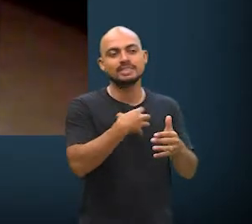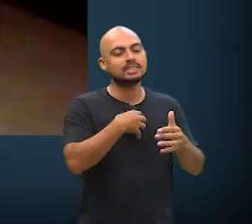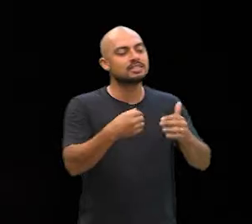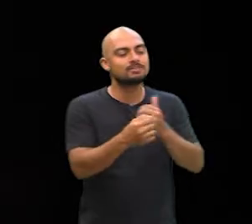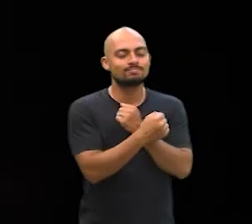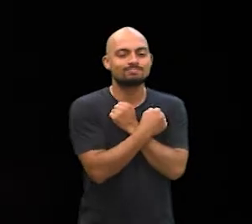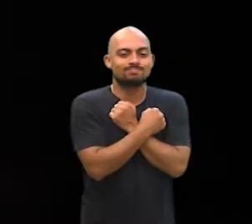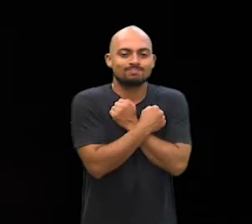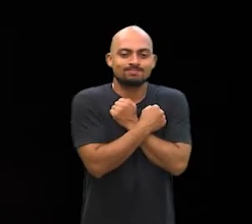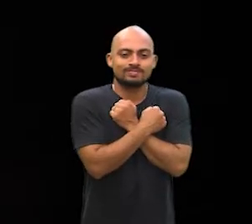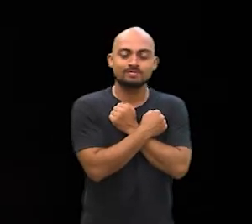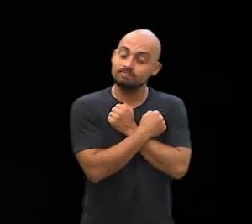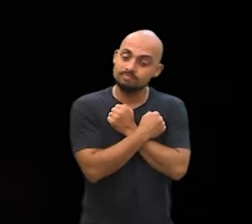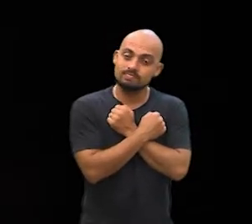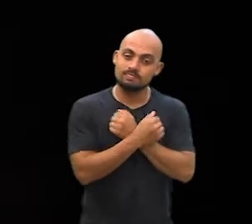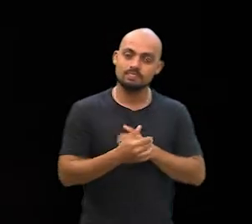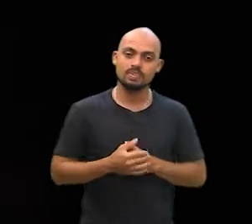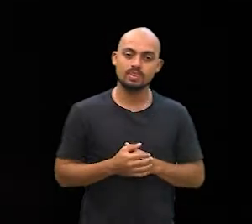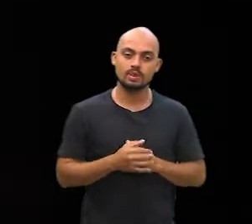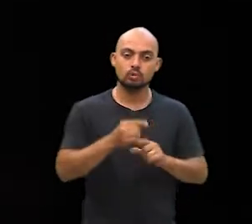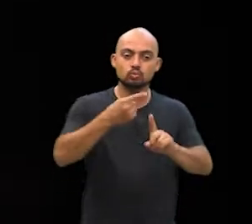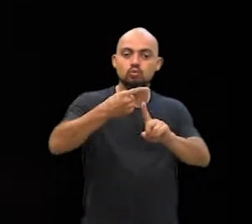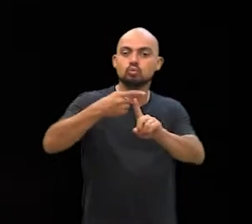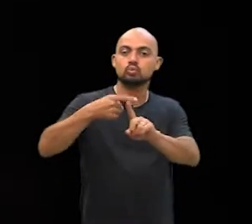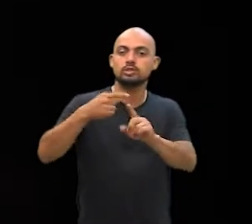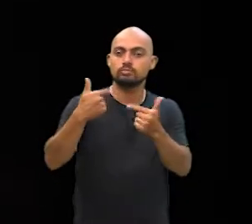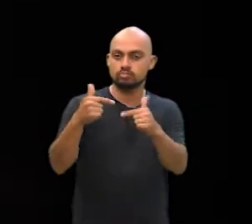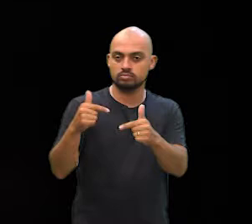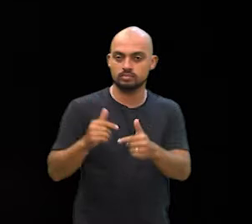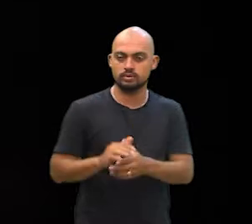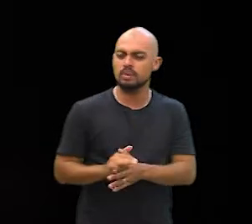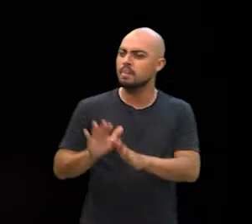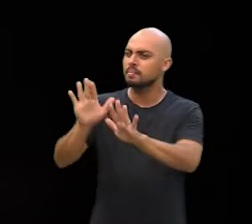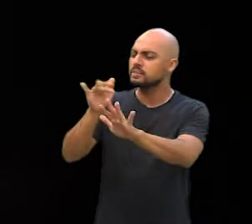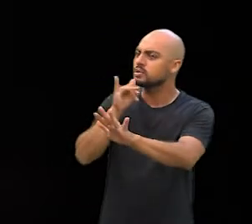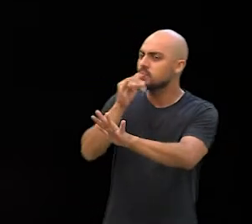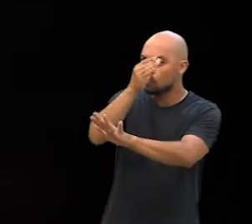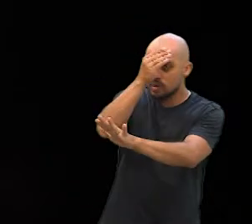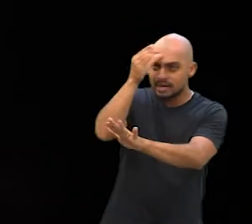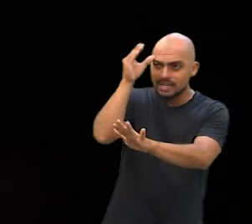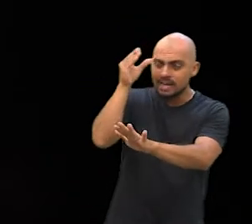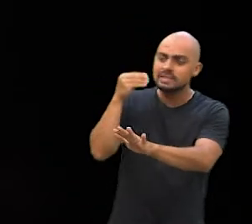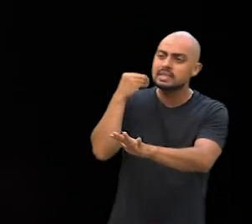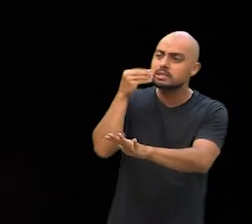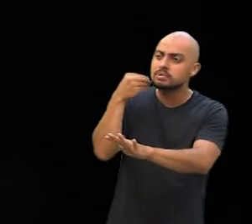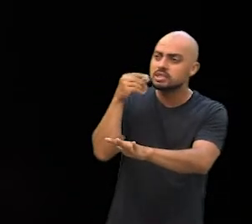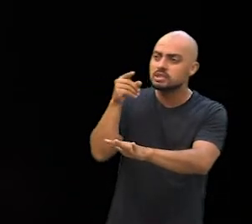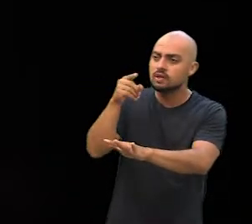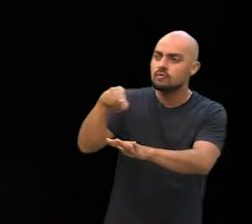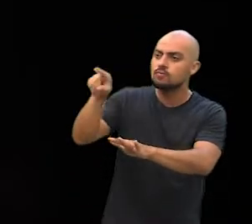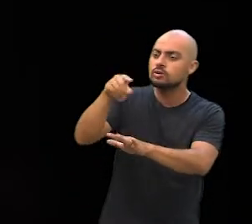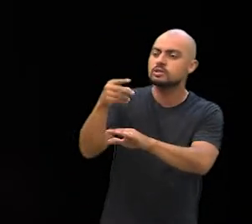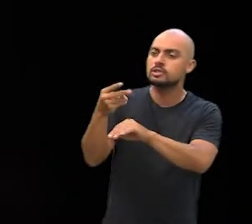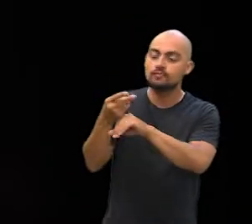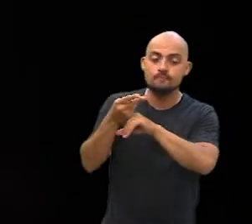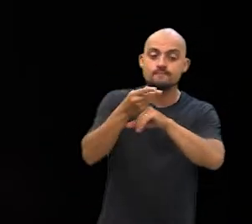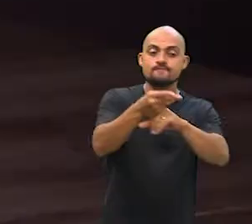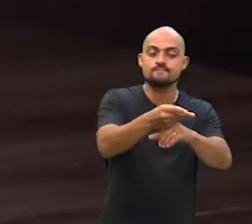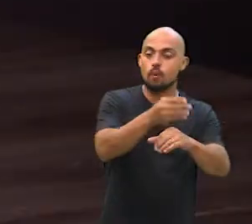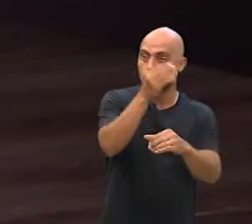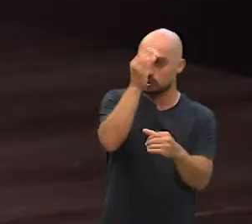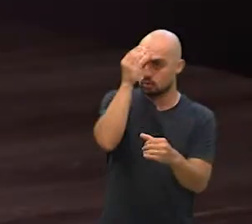de serviço. Mas e aí, Max? Essa experiência do cliente, vocês foram até esse